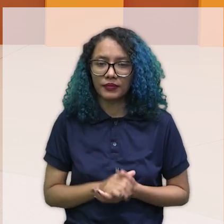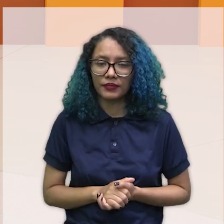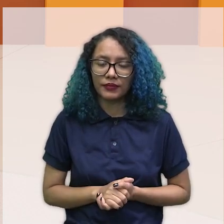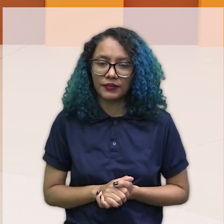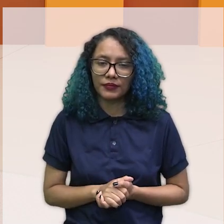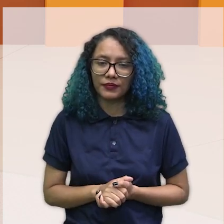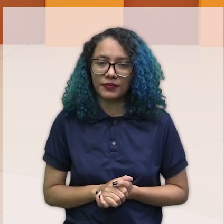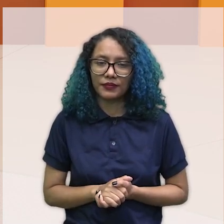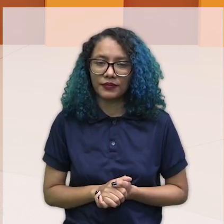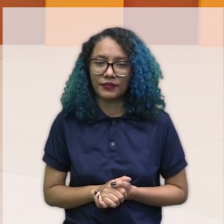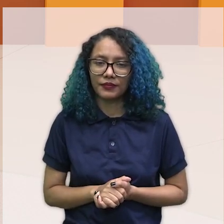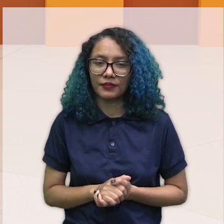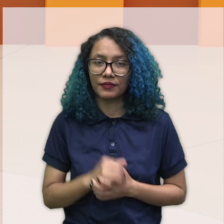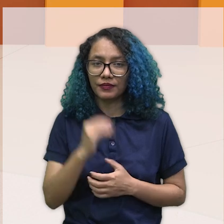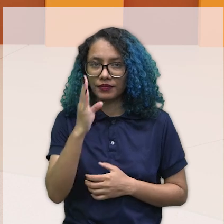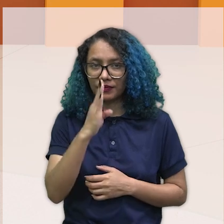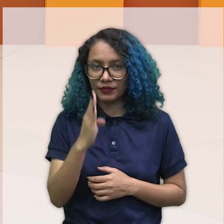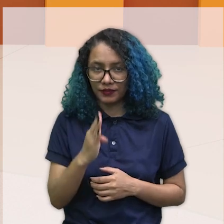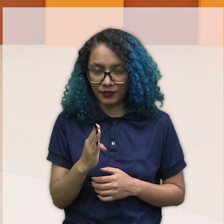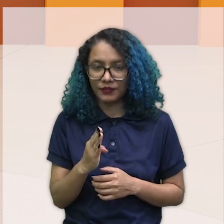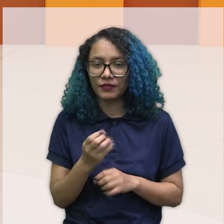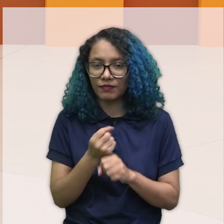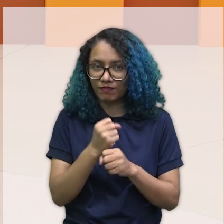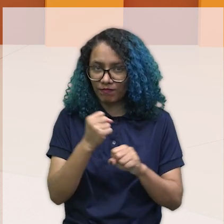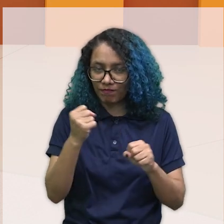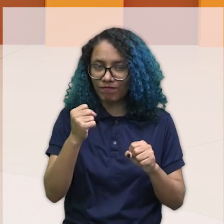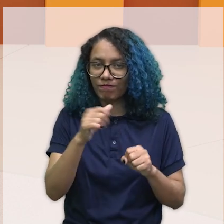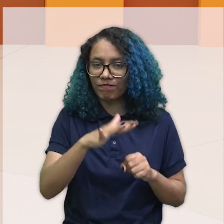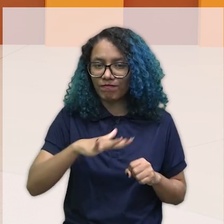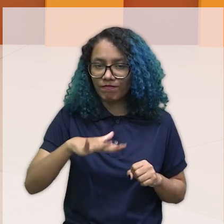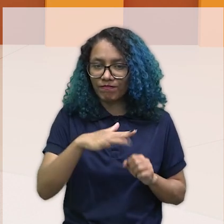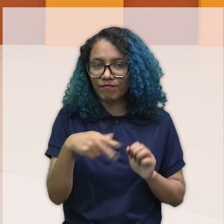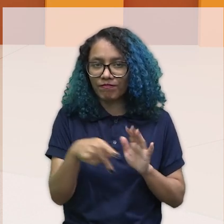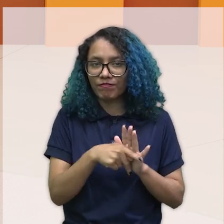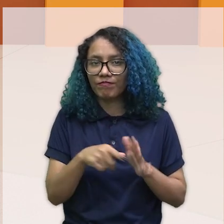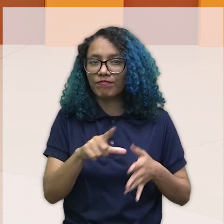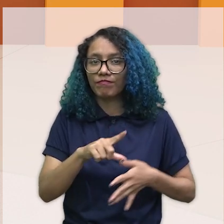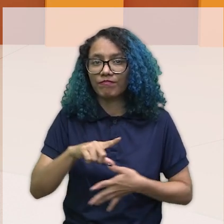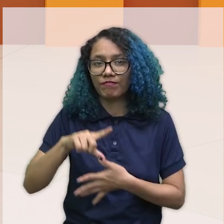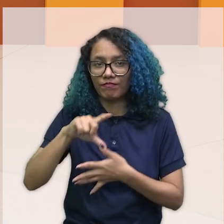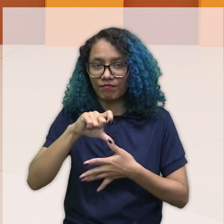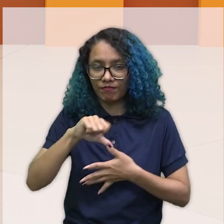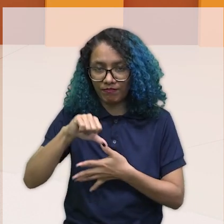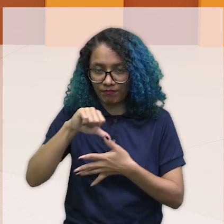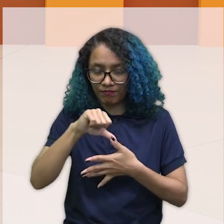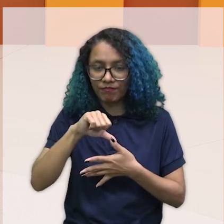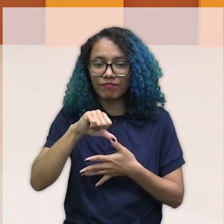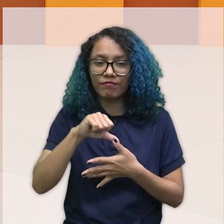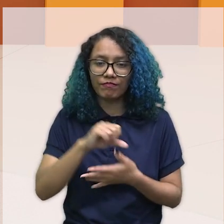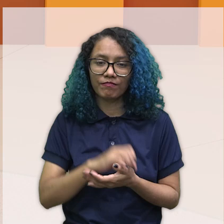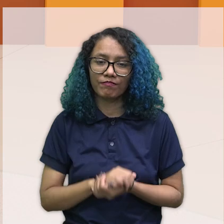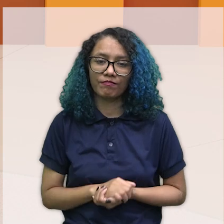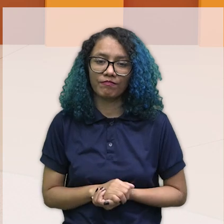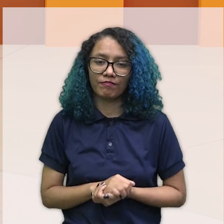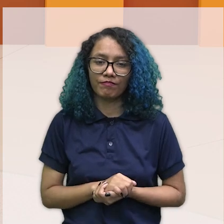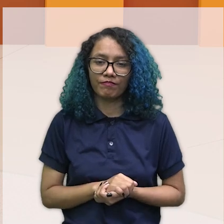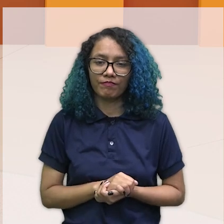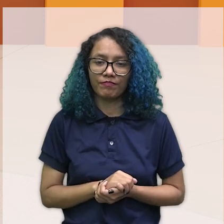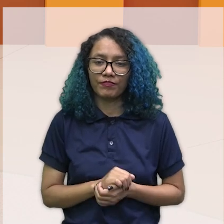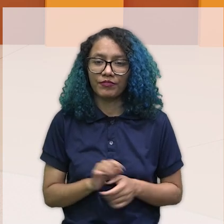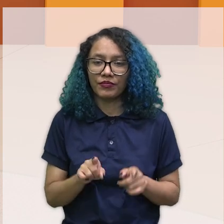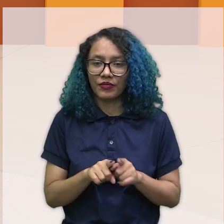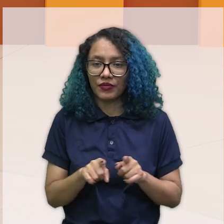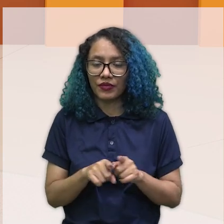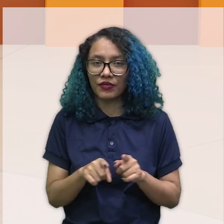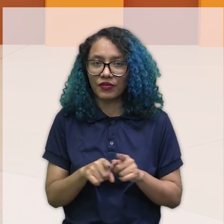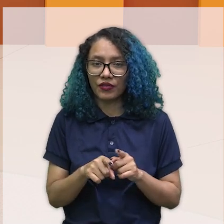olha o Brasil, o maior país em extensão territorial aqui na América do Sul, o maior país também